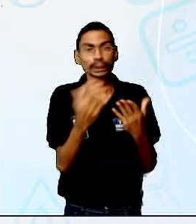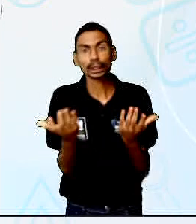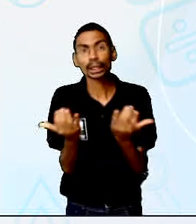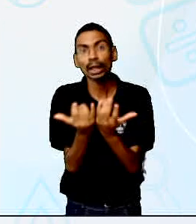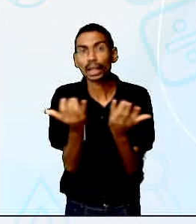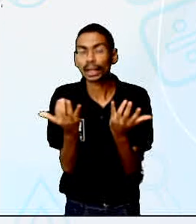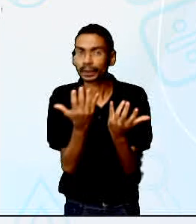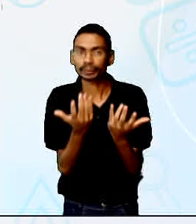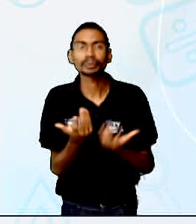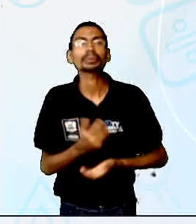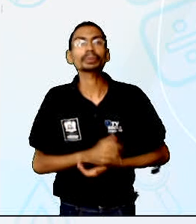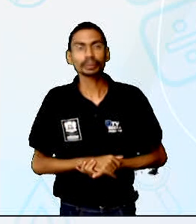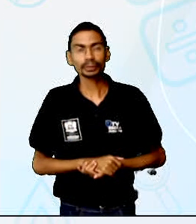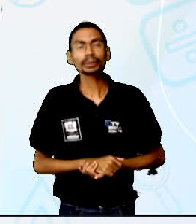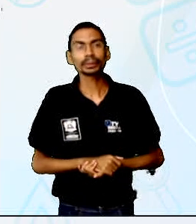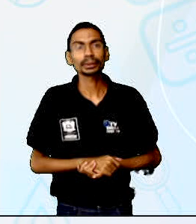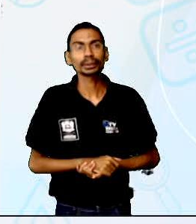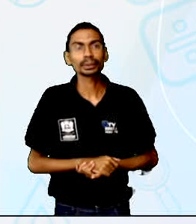de outros animais.